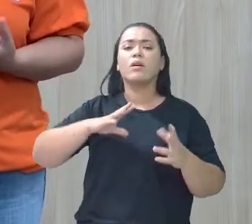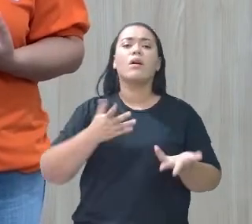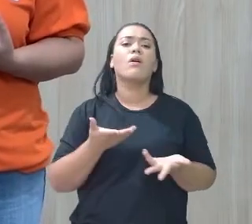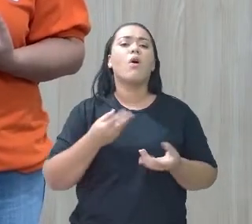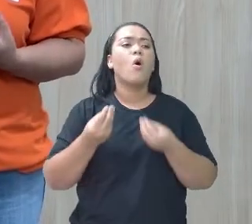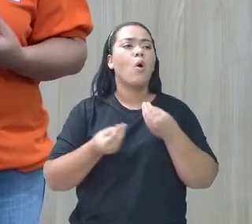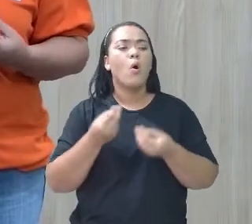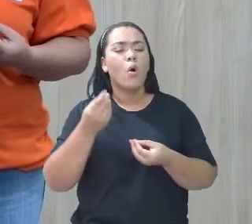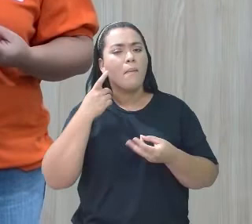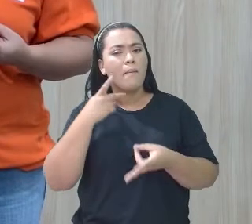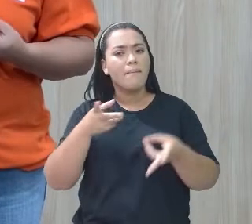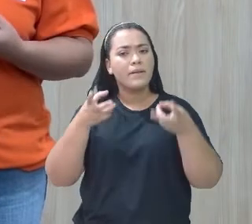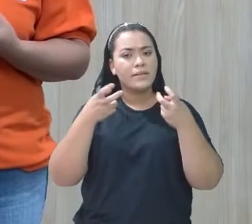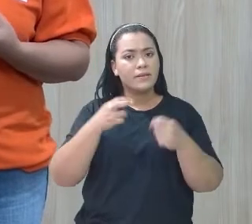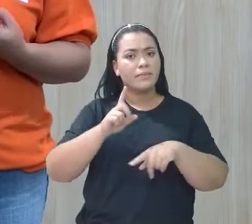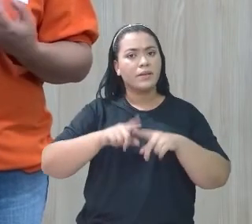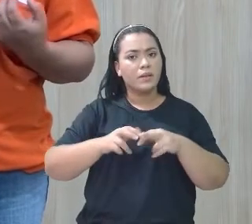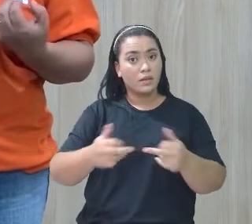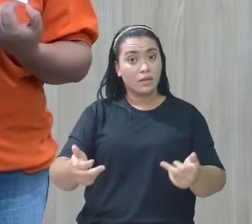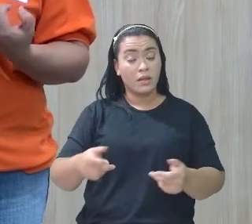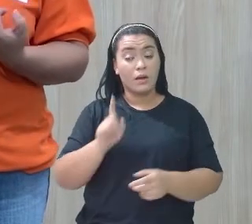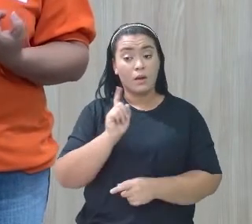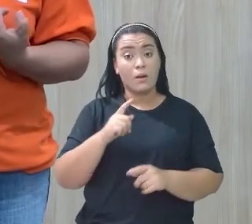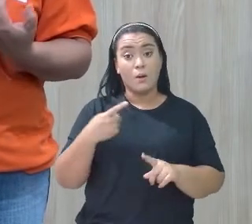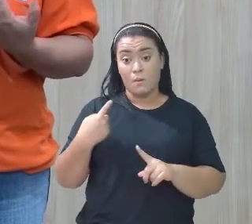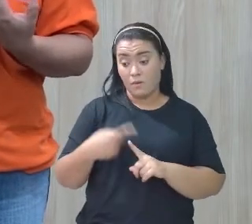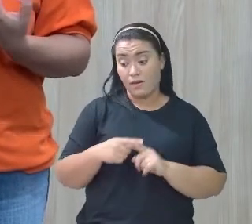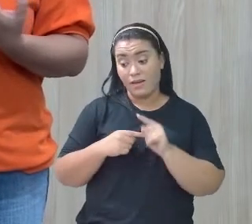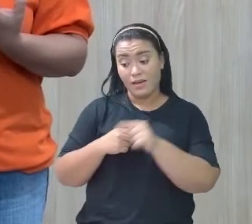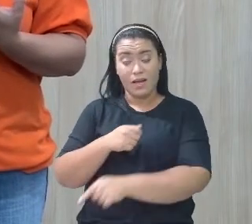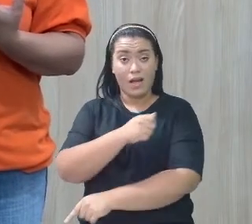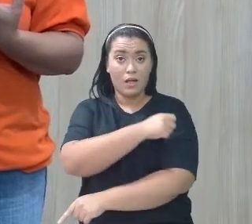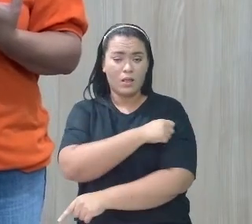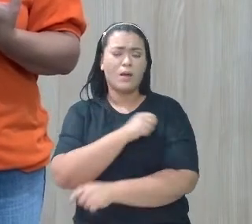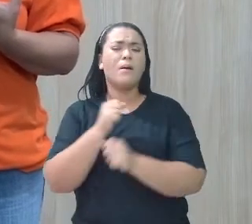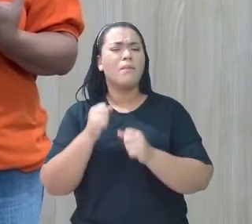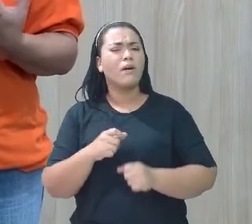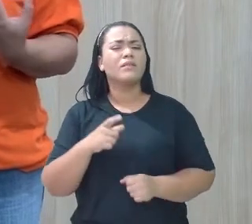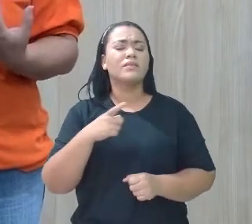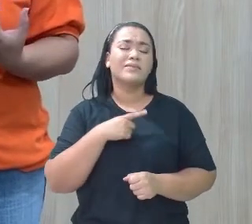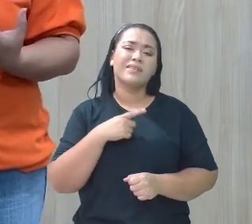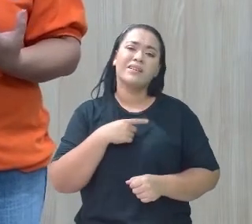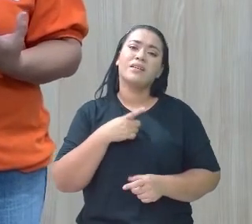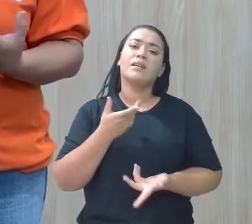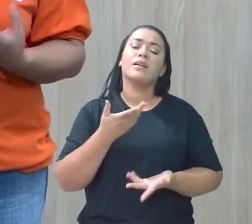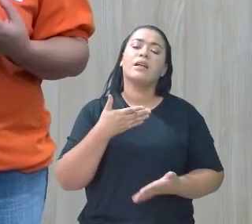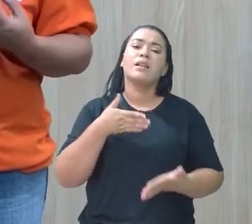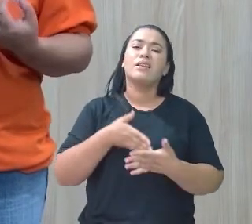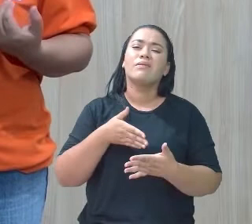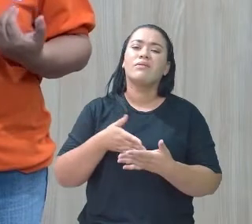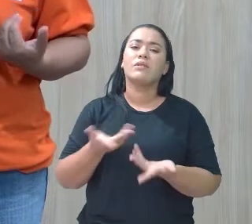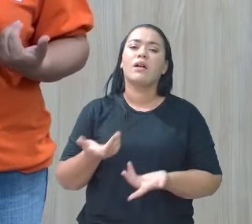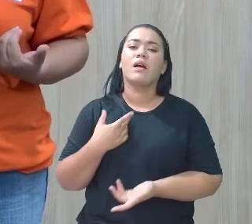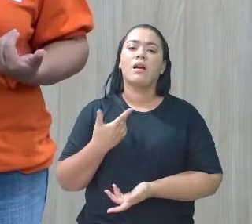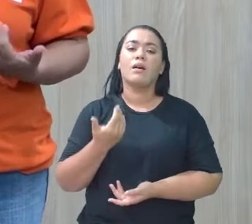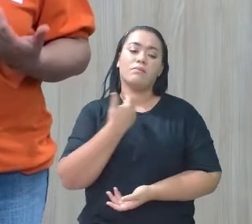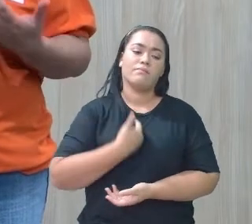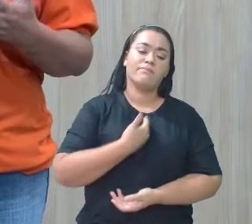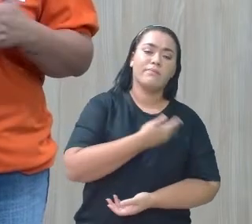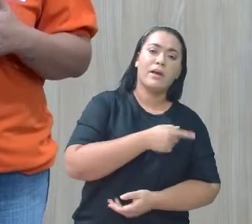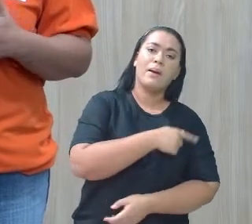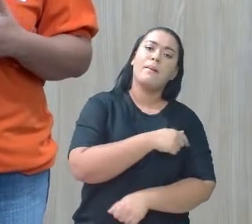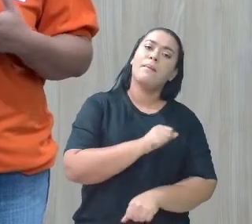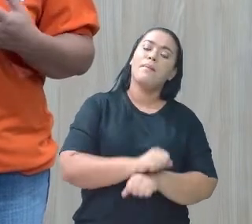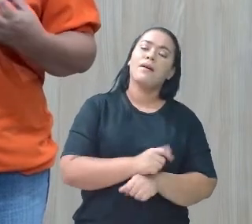as coisas. Lembrando que esse estudante, ele pode ter essa dificuldade nos braços, um dos lados